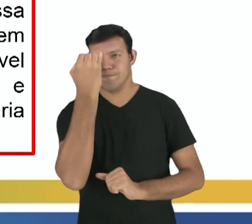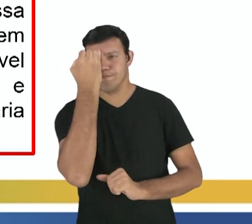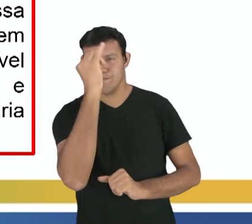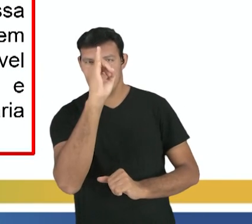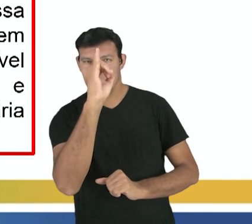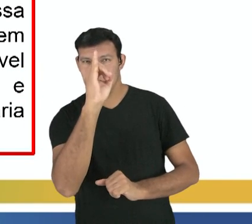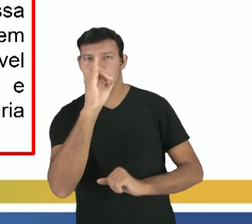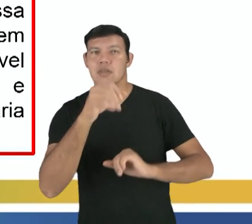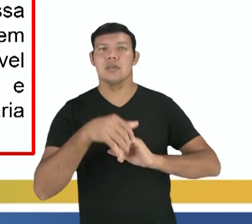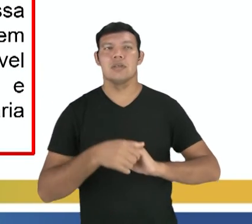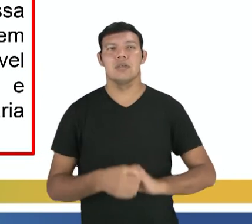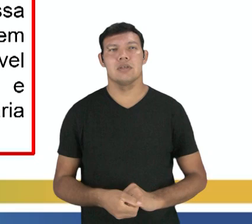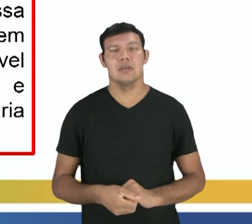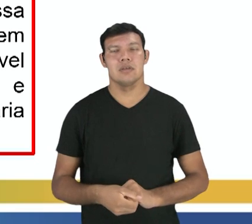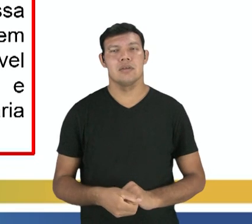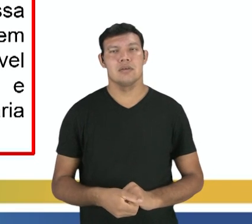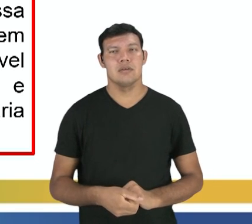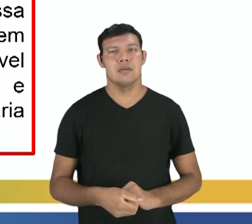ideia de